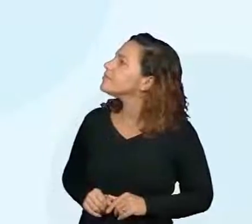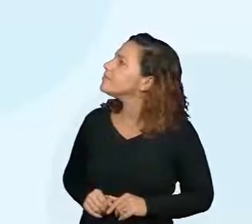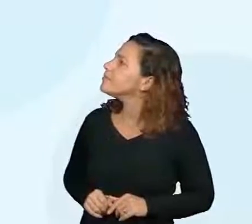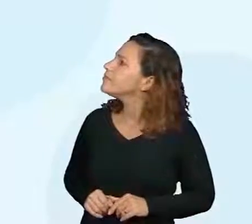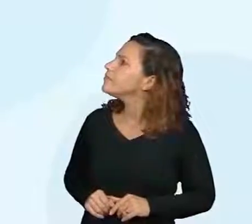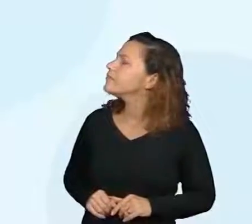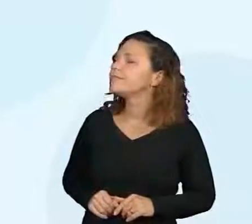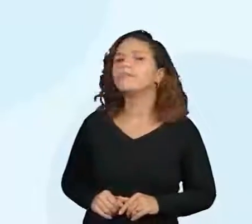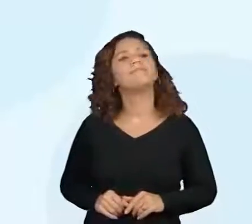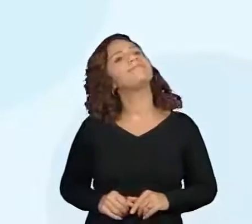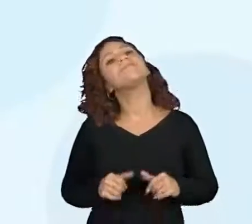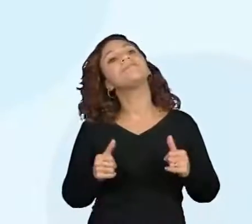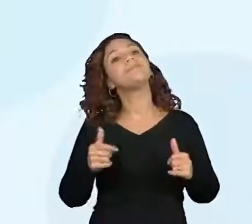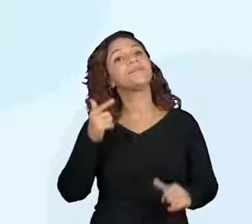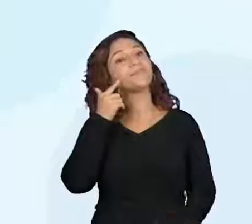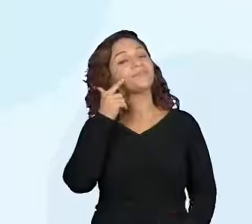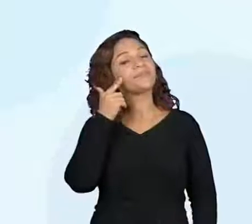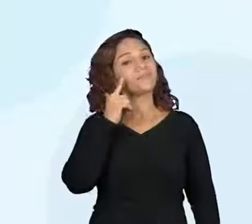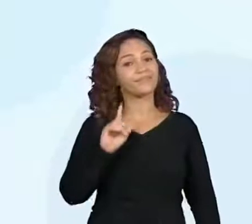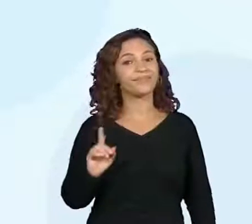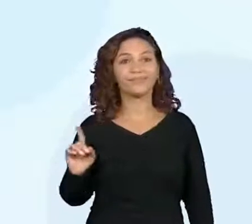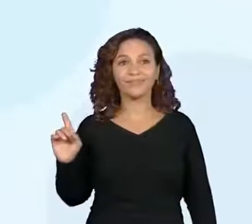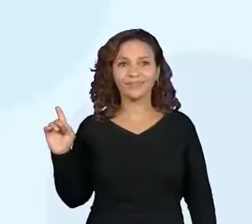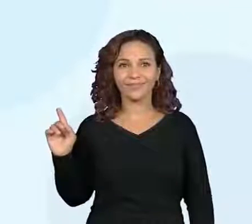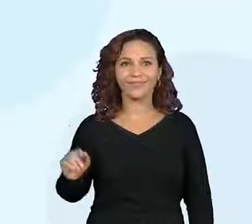Muito bem, a gente tem uma tirinha aqui, tá?